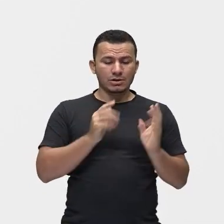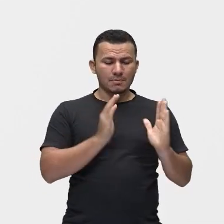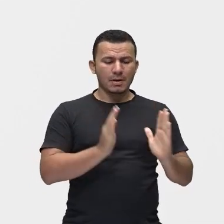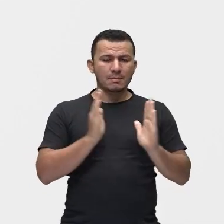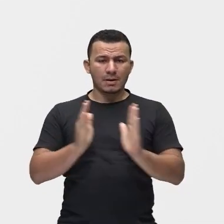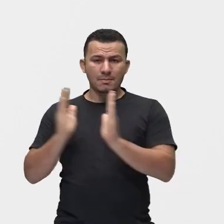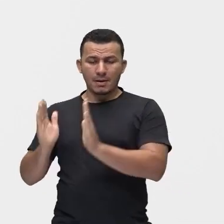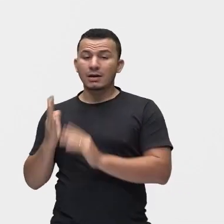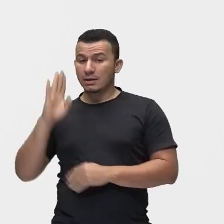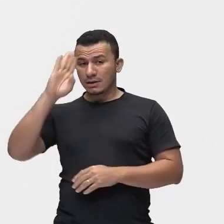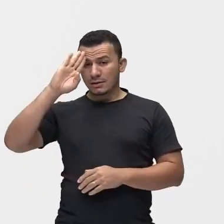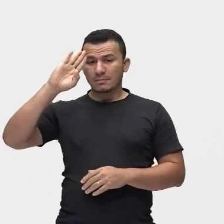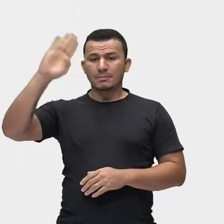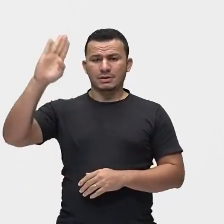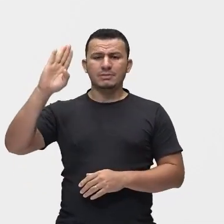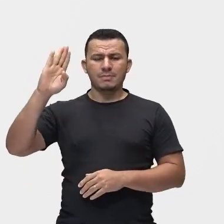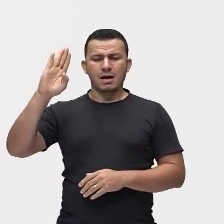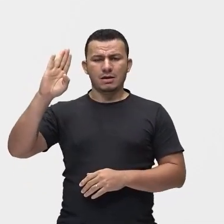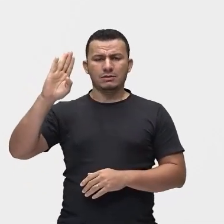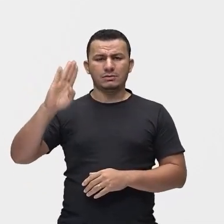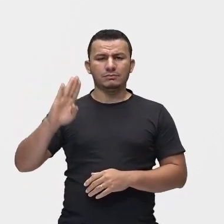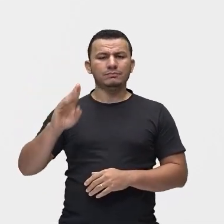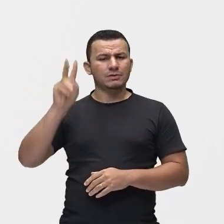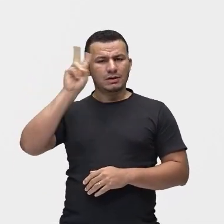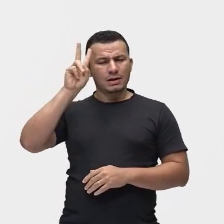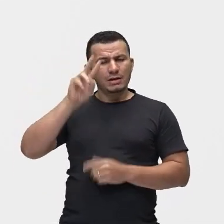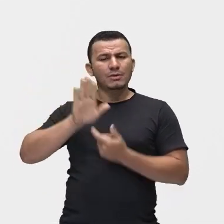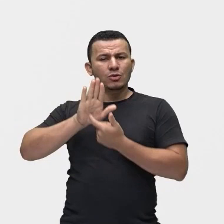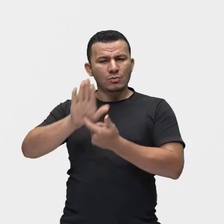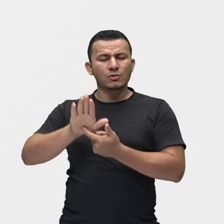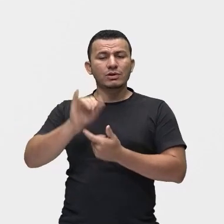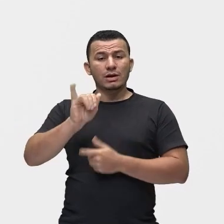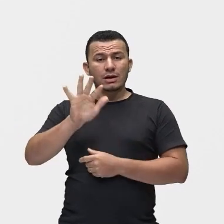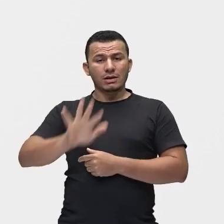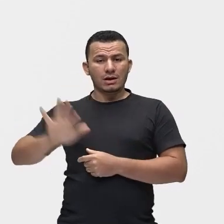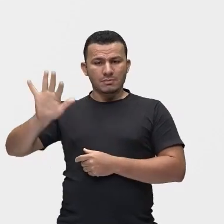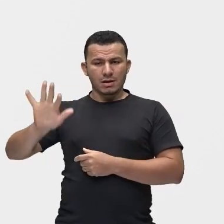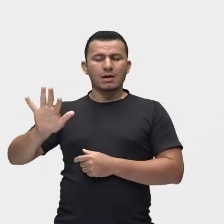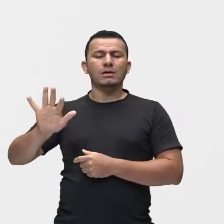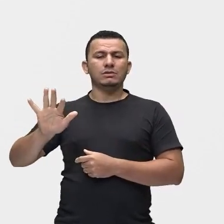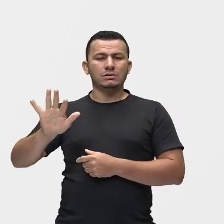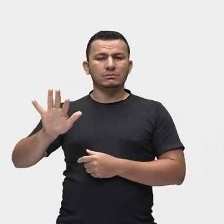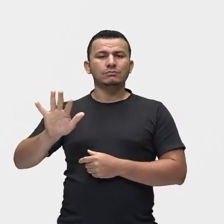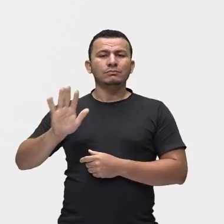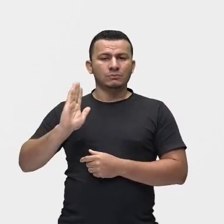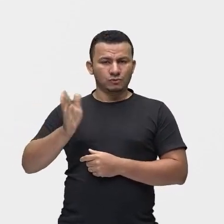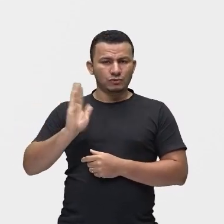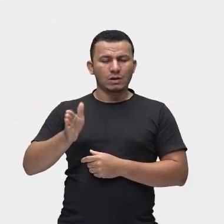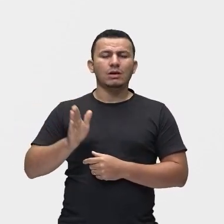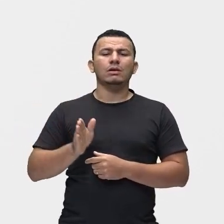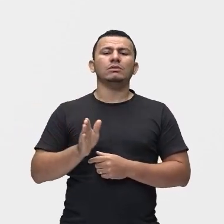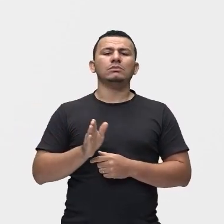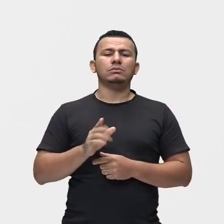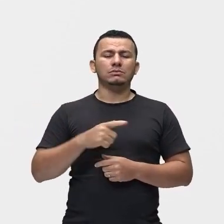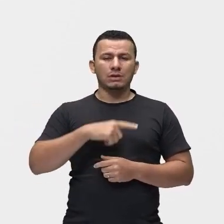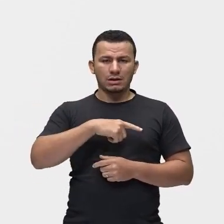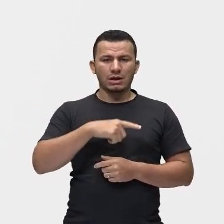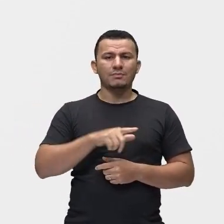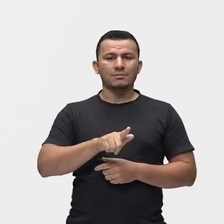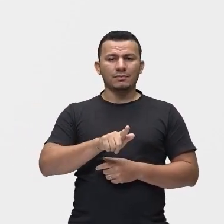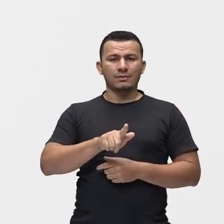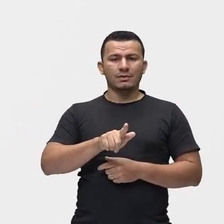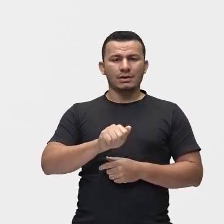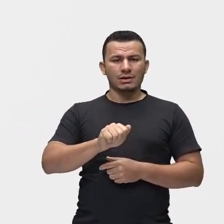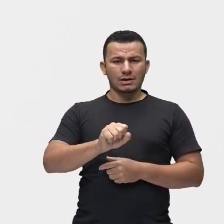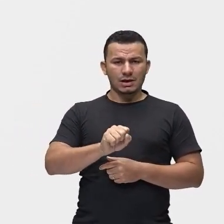a fase de segmentação, que eu já mostrei aí na imagem para vocês, tá? A fase de